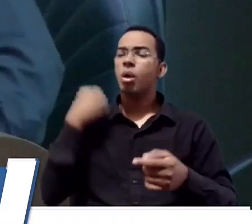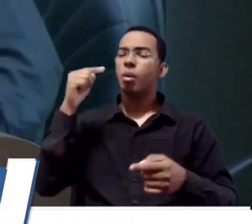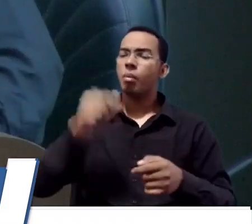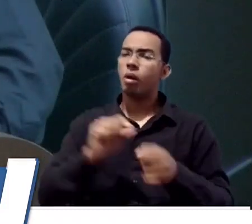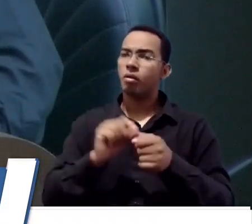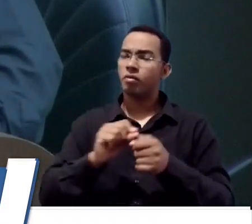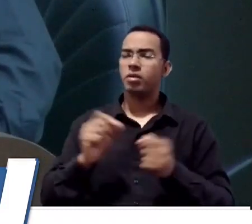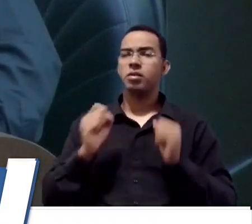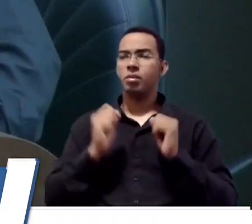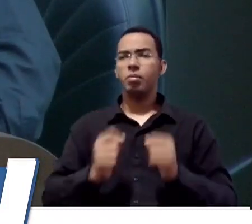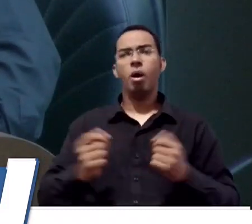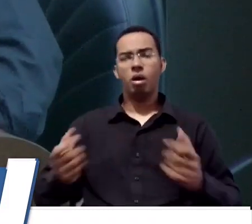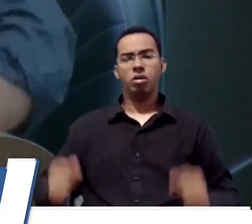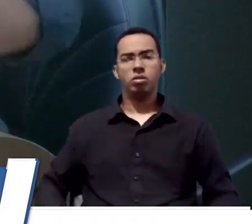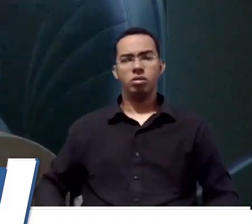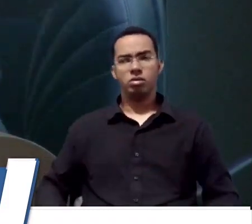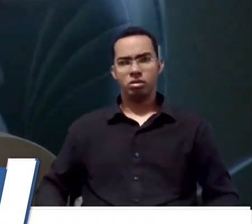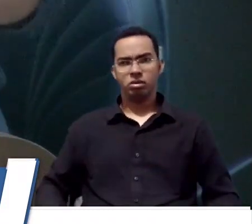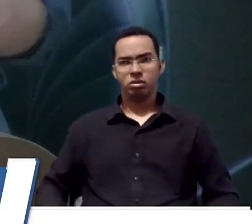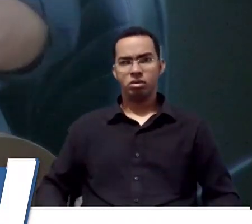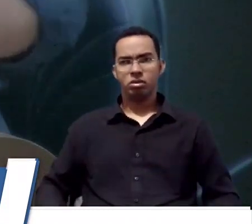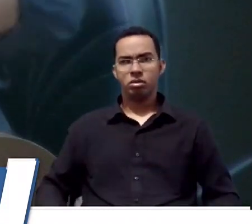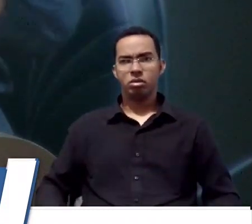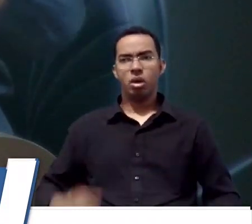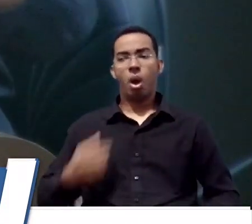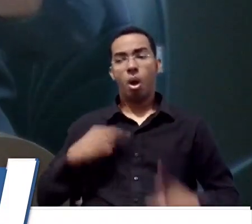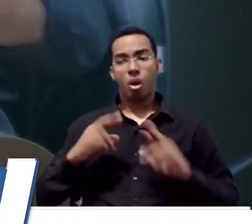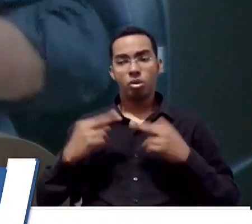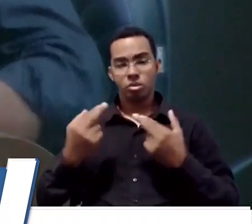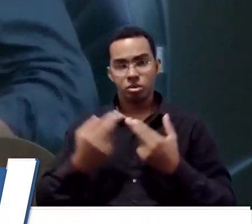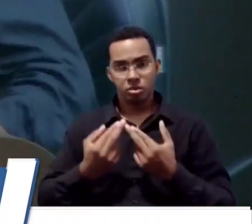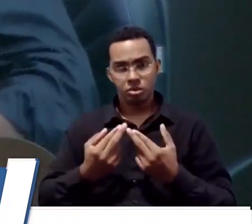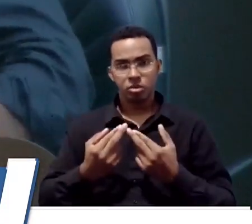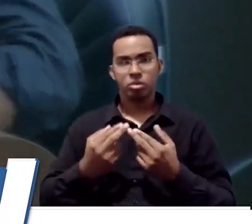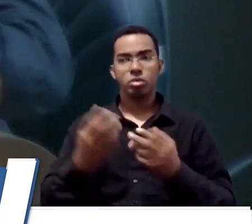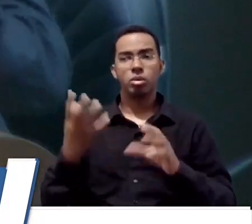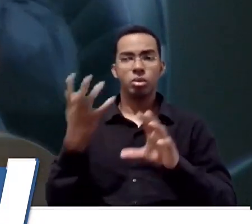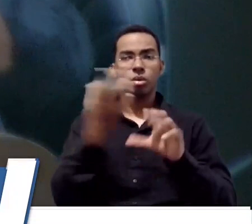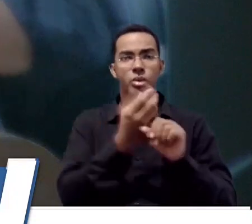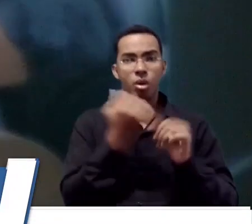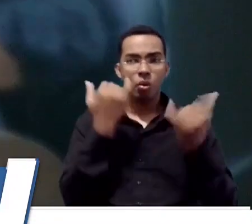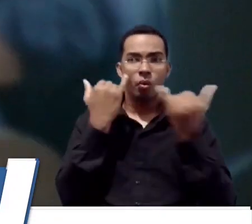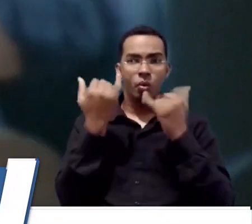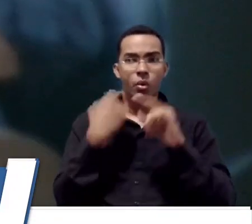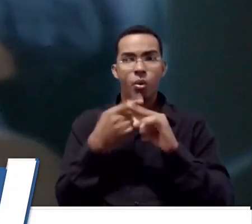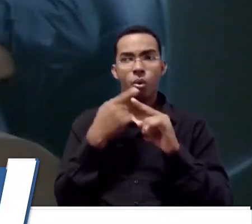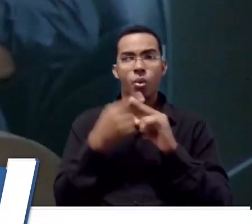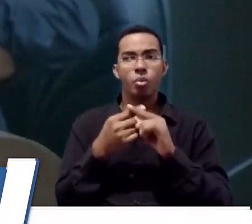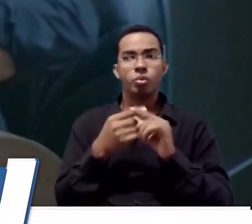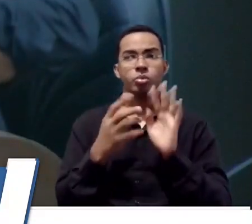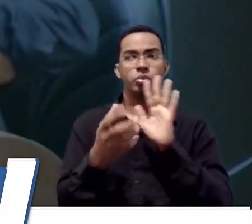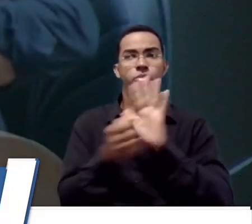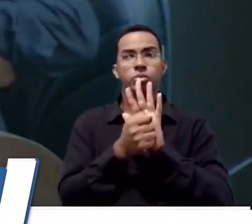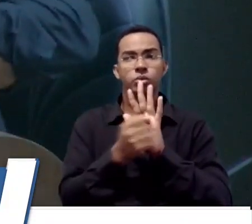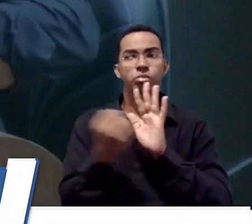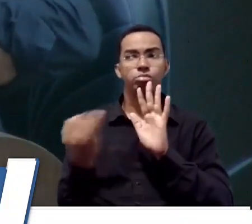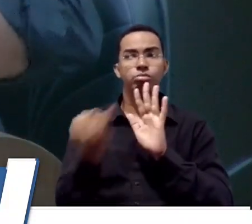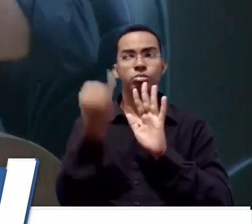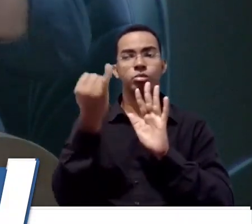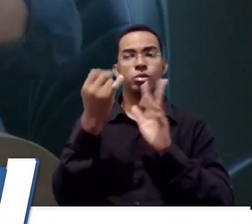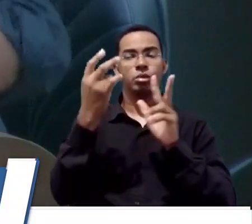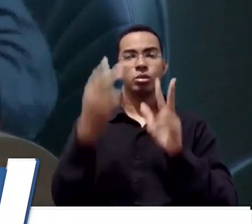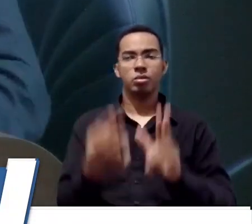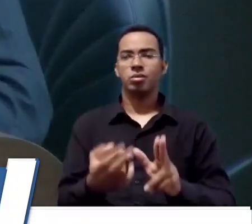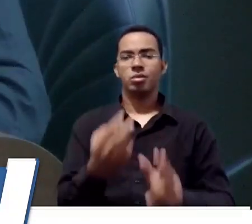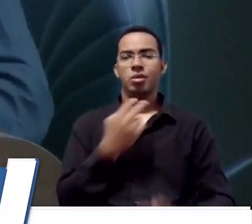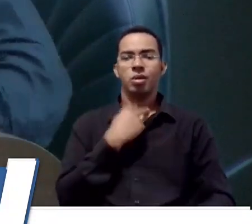isso. Nós estamos reunidos, colhendo informação, porque um patrimônio tão importante como esse não